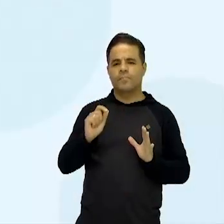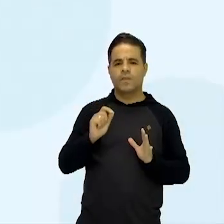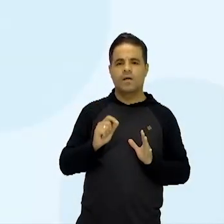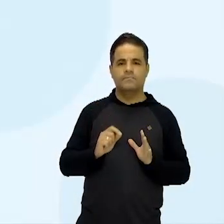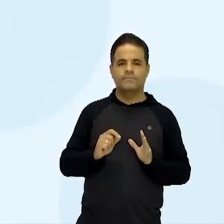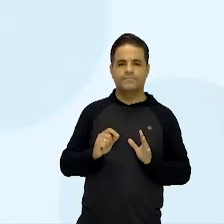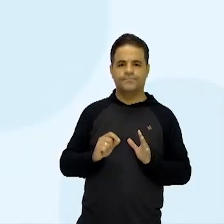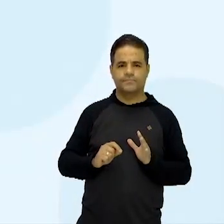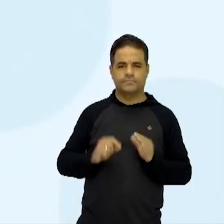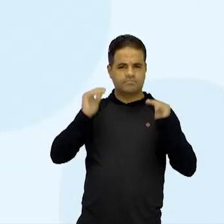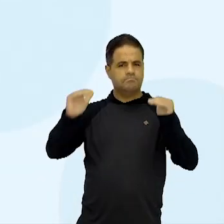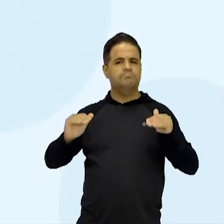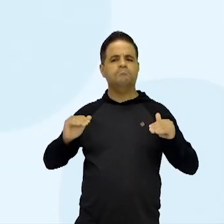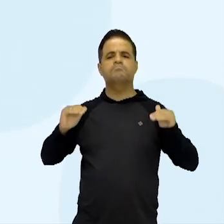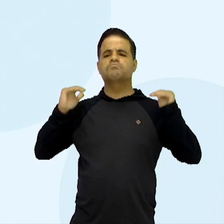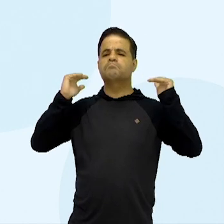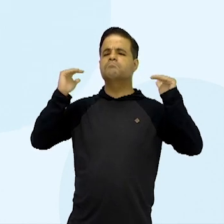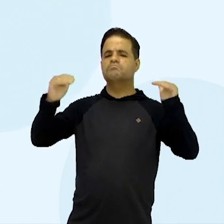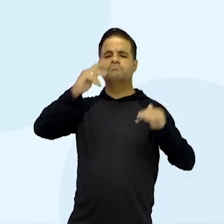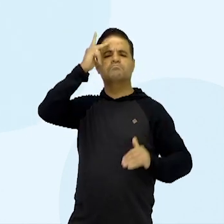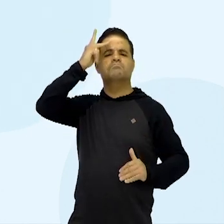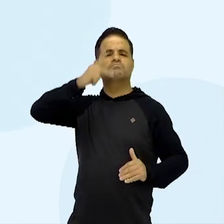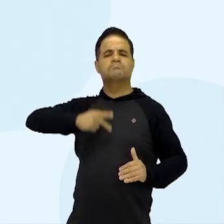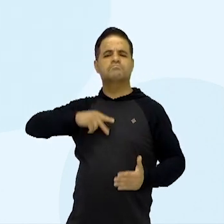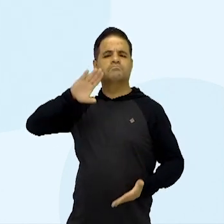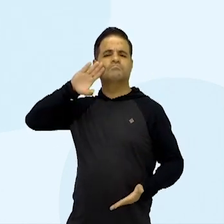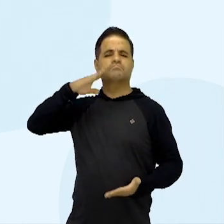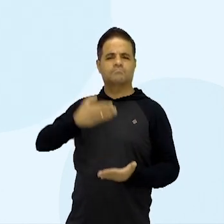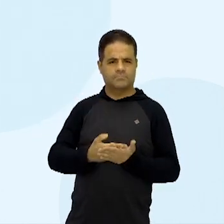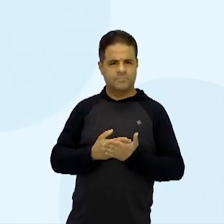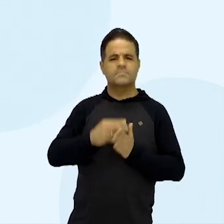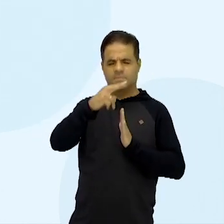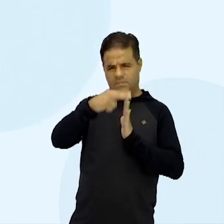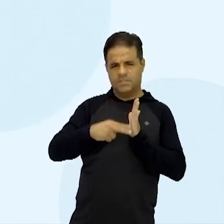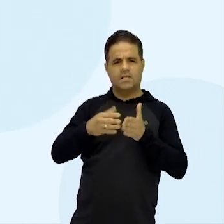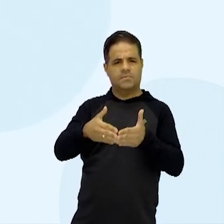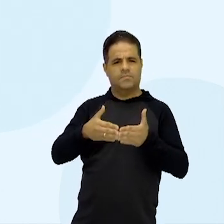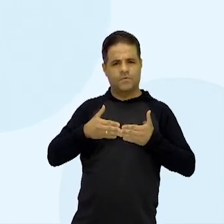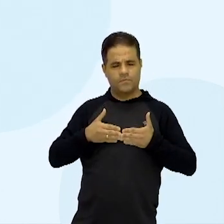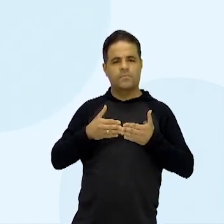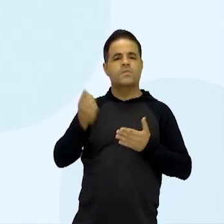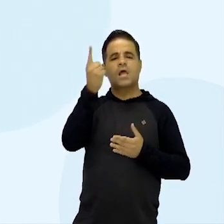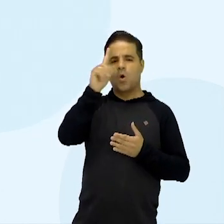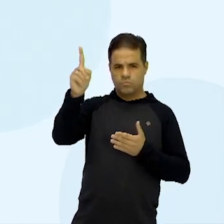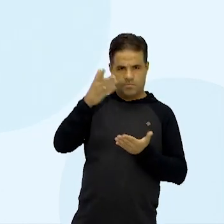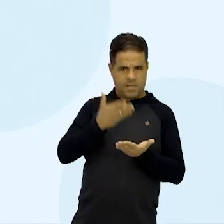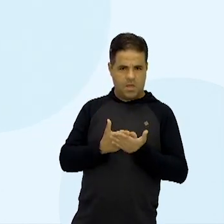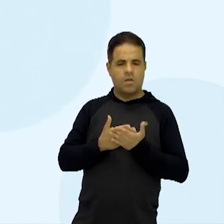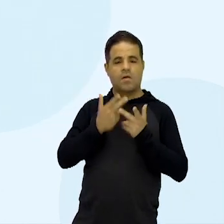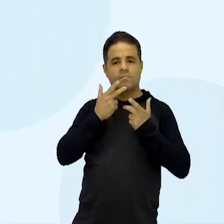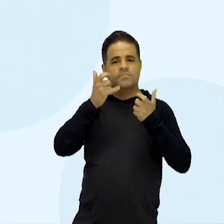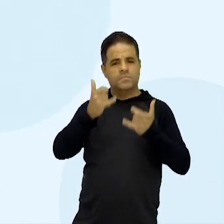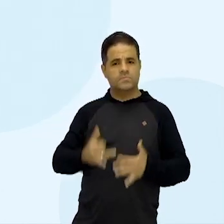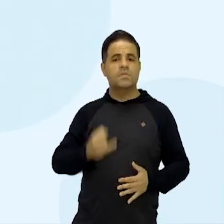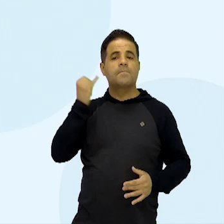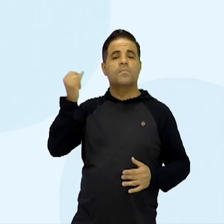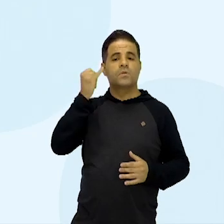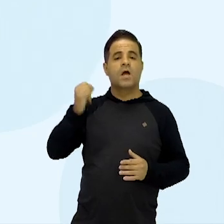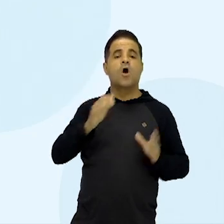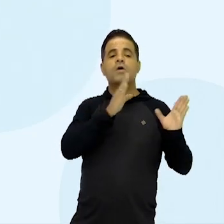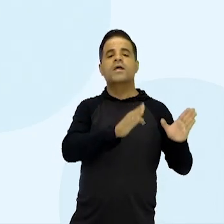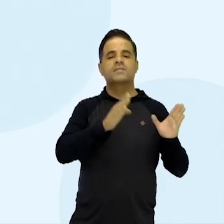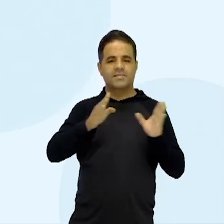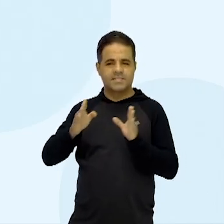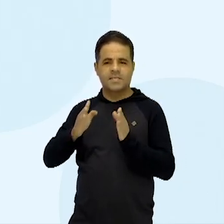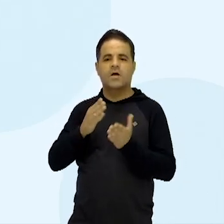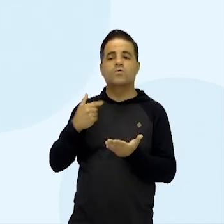de autoconfiança. Vou pedir para a Nilza ler para a gente, por gentileza. Na última aula, falamos sobre a importância